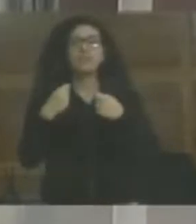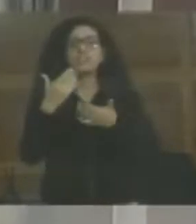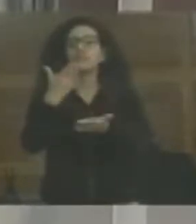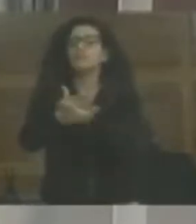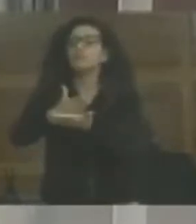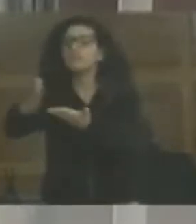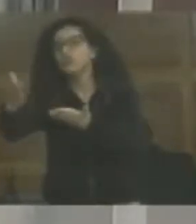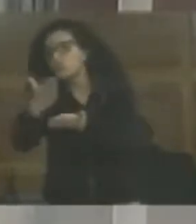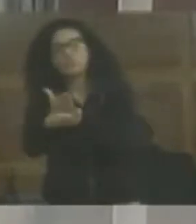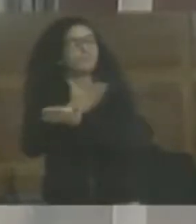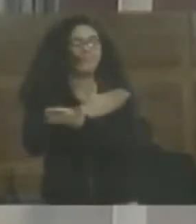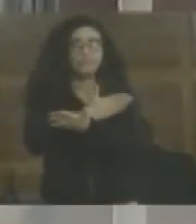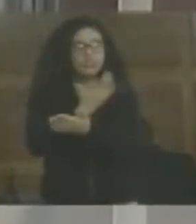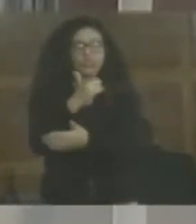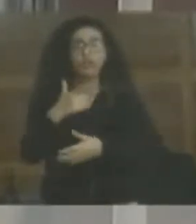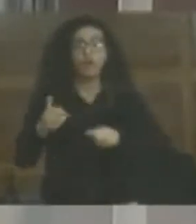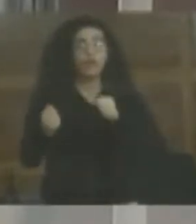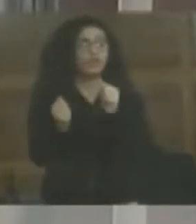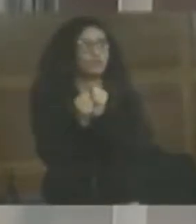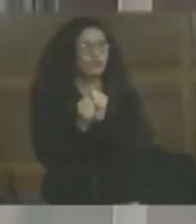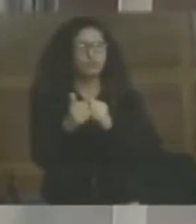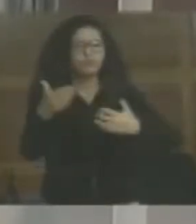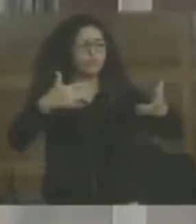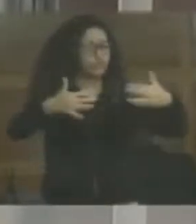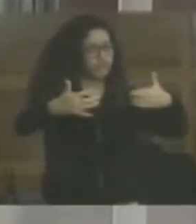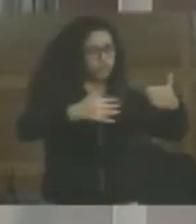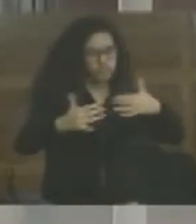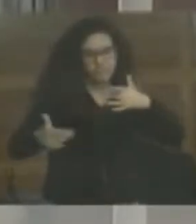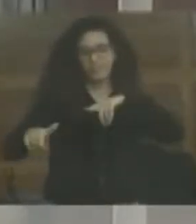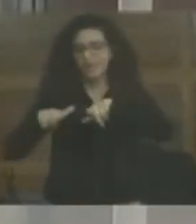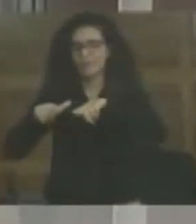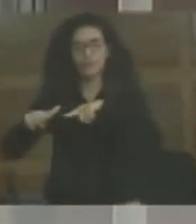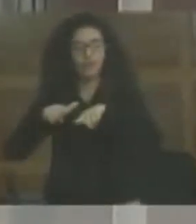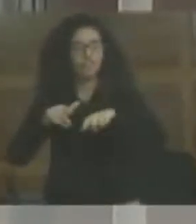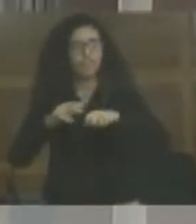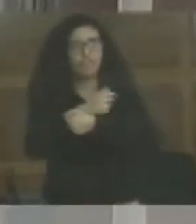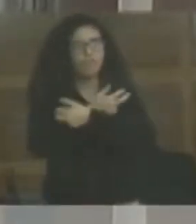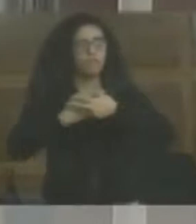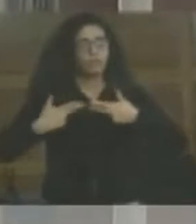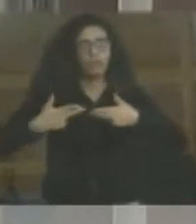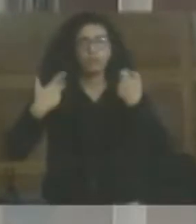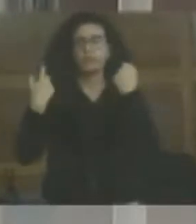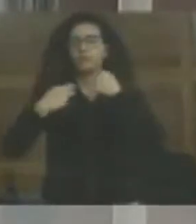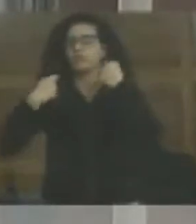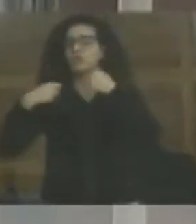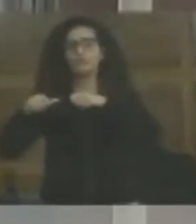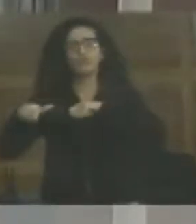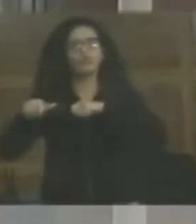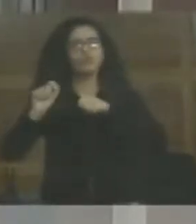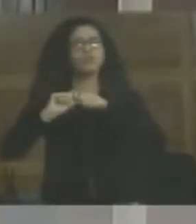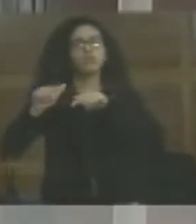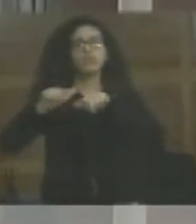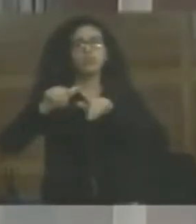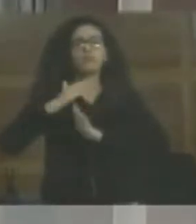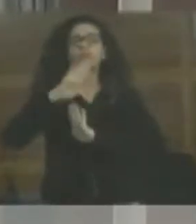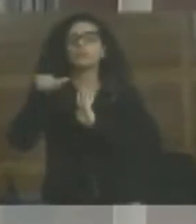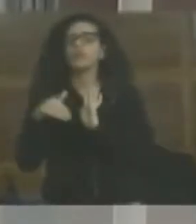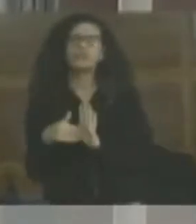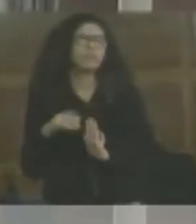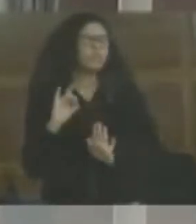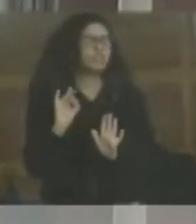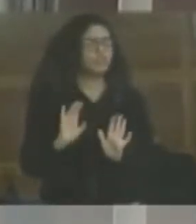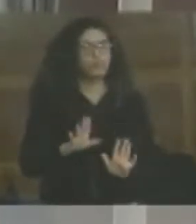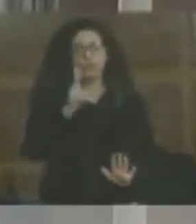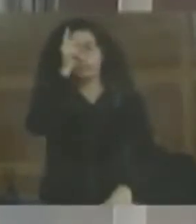professores e não estão, estão ali acumulando aquelas funções. Então, nós temos que fazer esse trabalho como um todo. Não só o